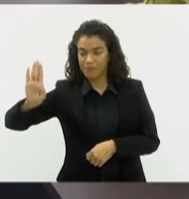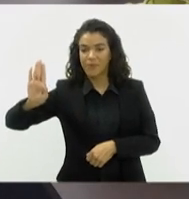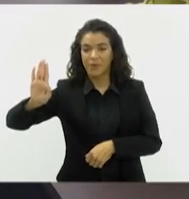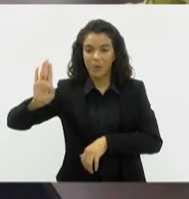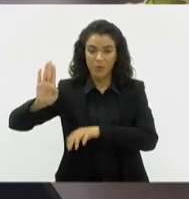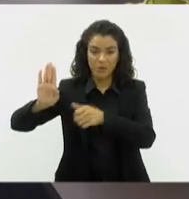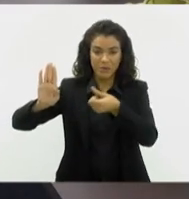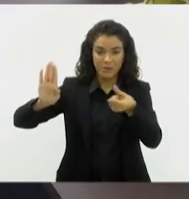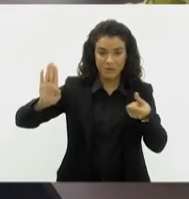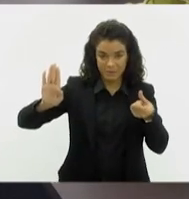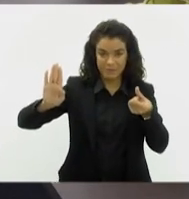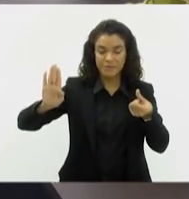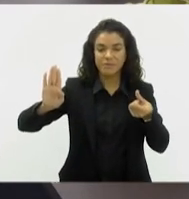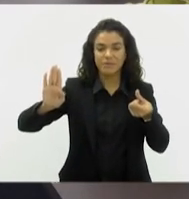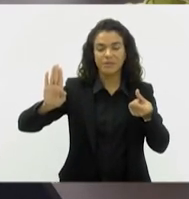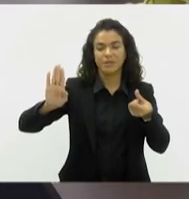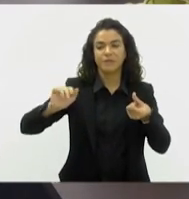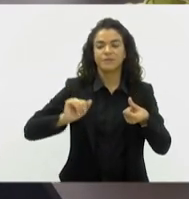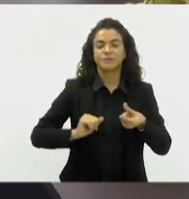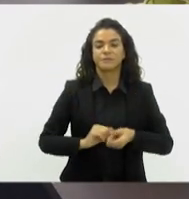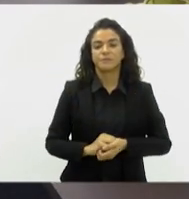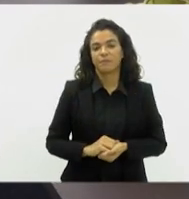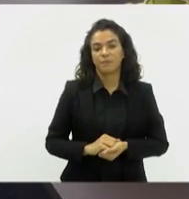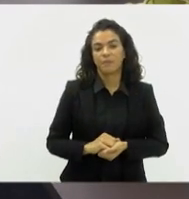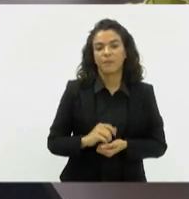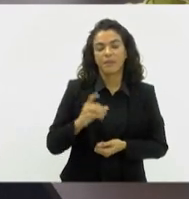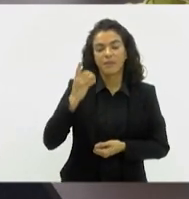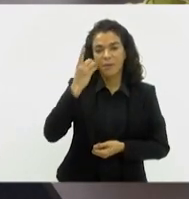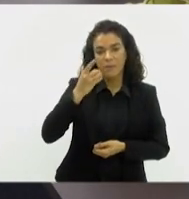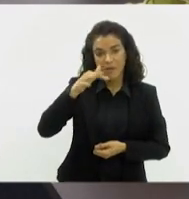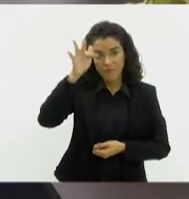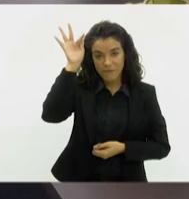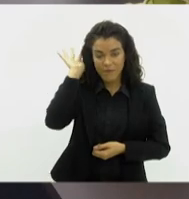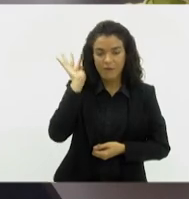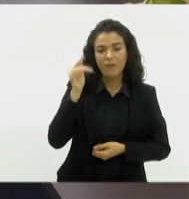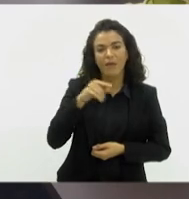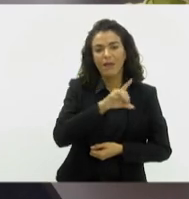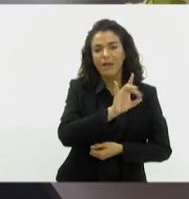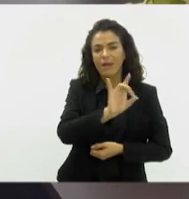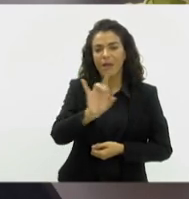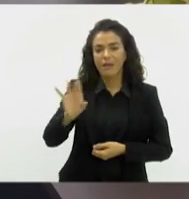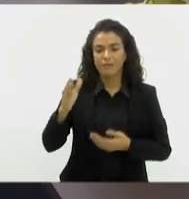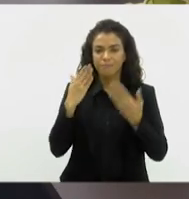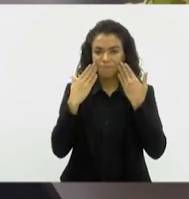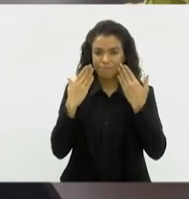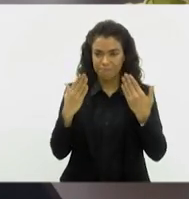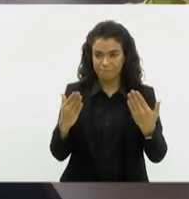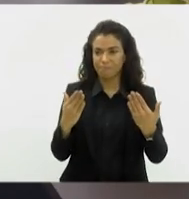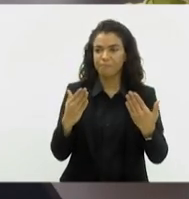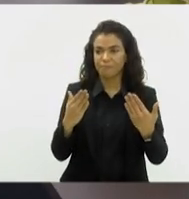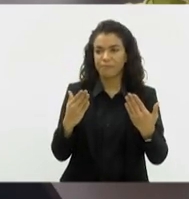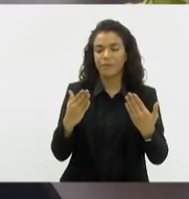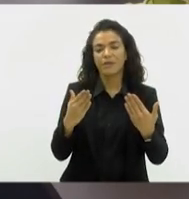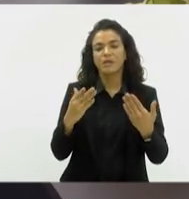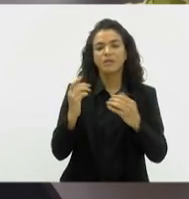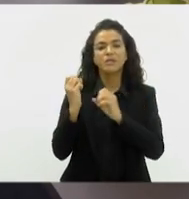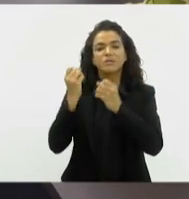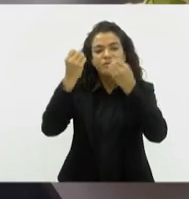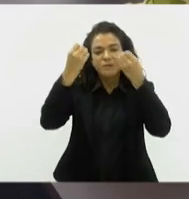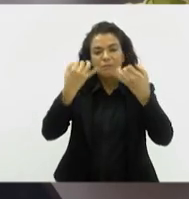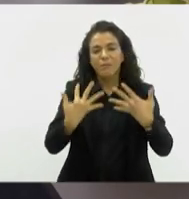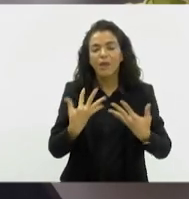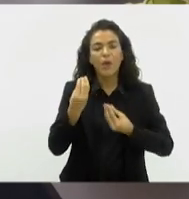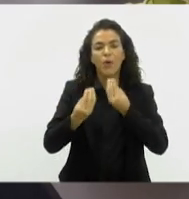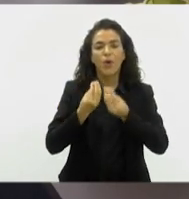conforme encaminhamento aqui do deputado Fred Pacheco, fazer uma apresentação inicial da sua trajetória e o que